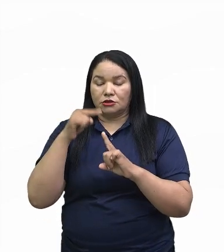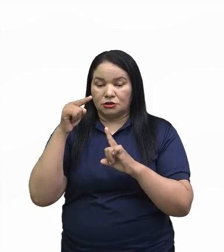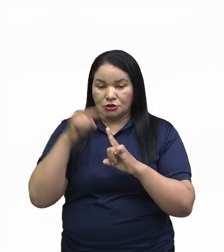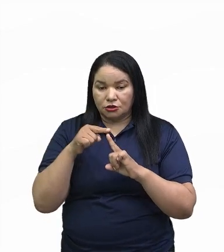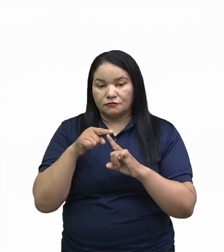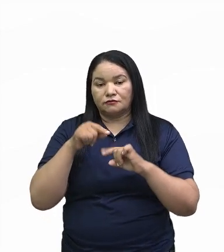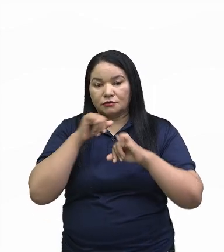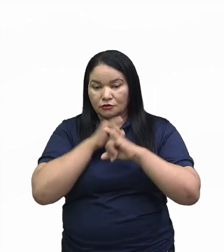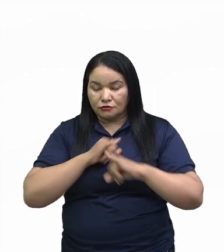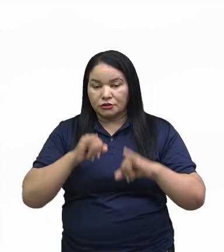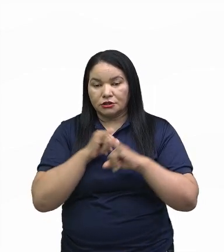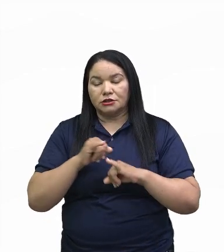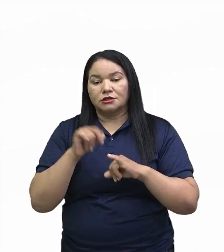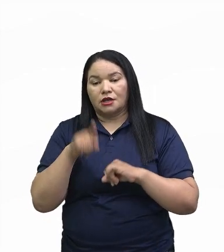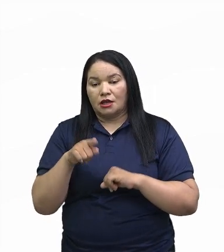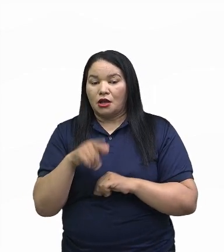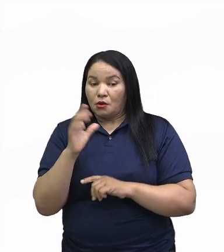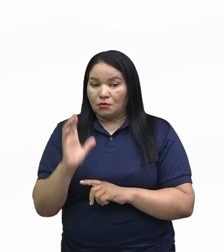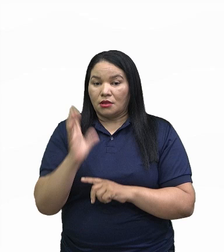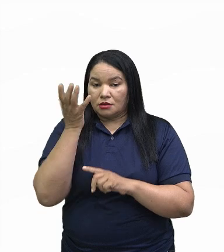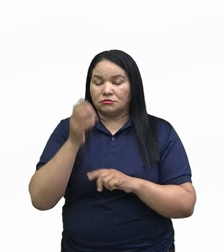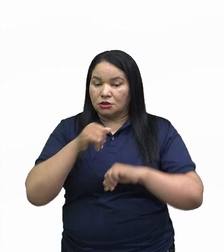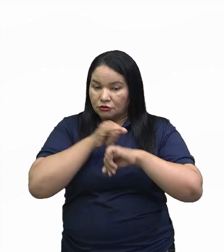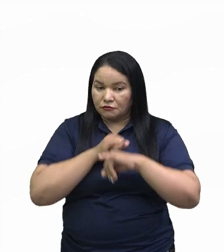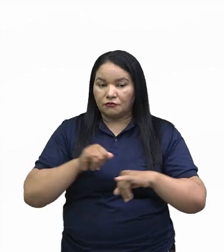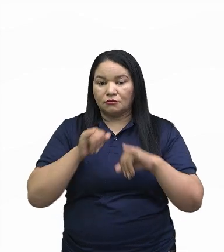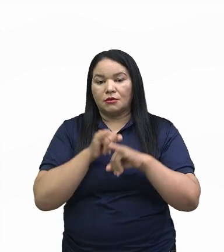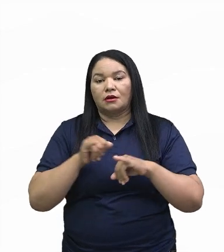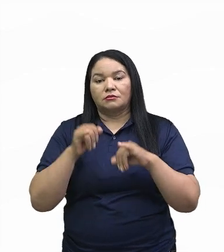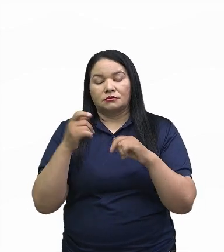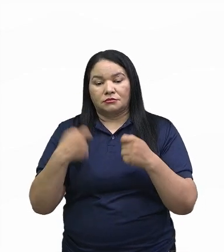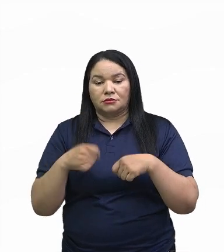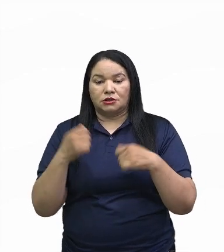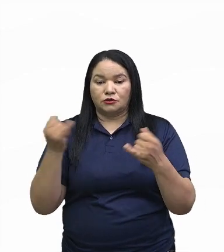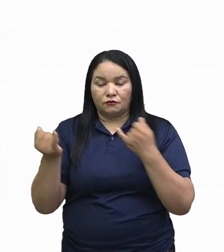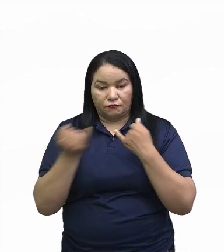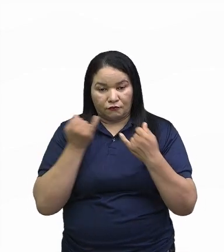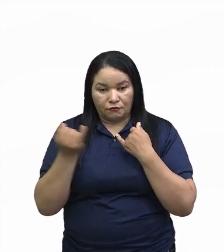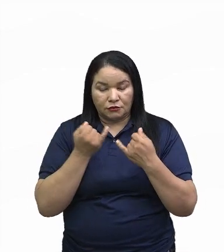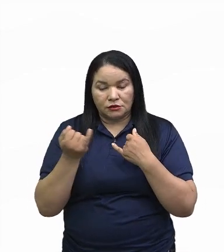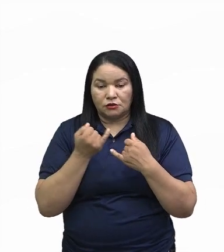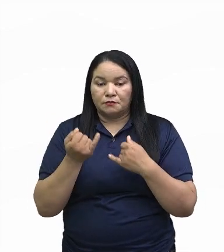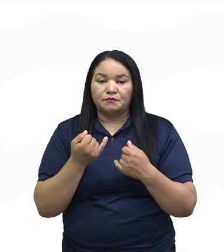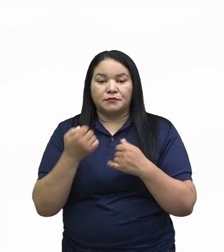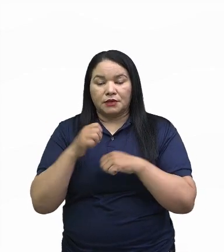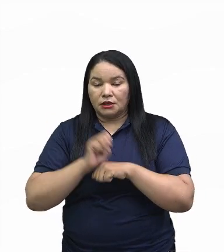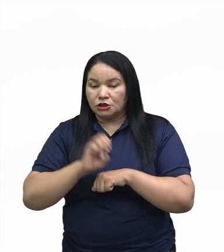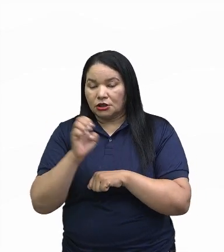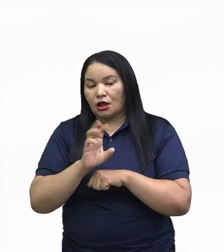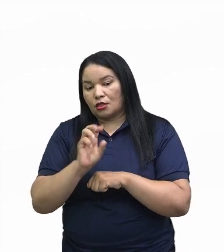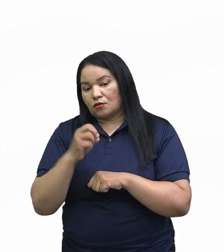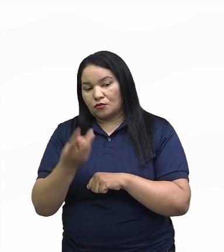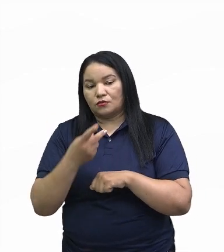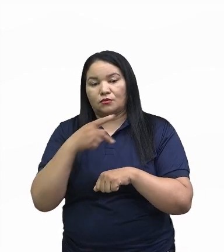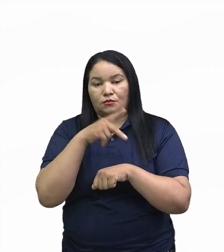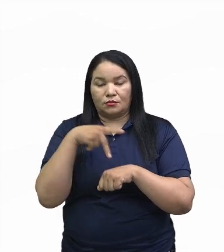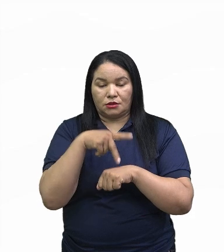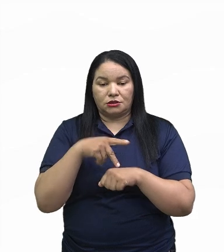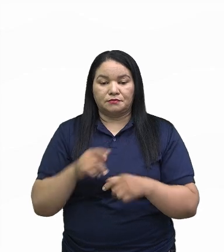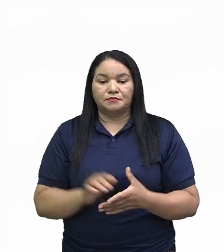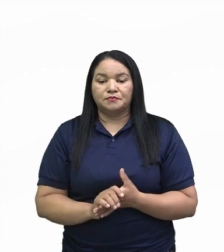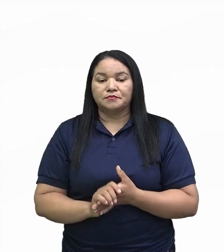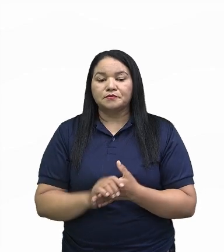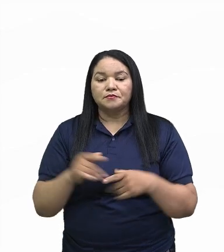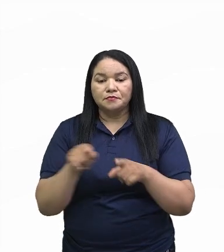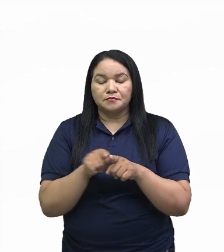é informar os fatos que ocorrem na sua cidade, no seu estado, no seu país. E a notícia também